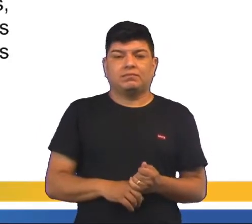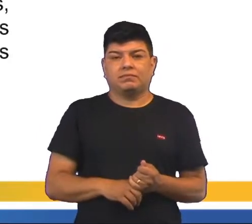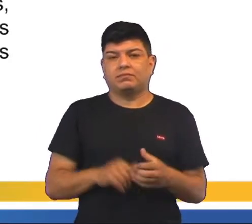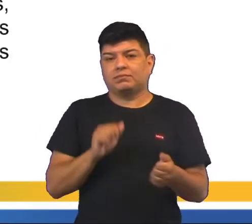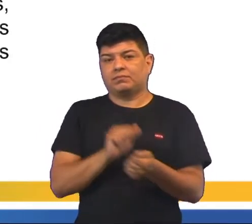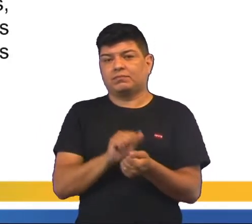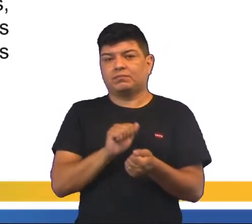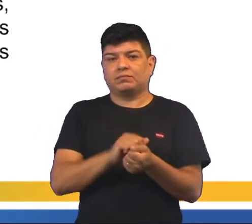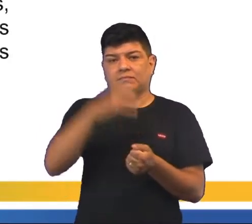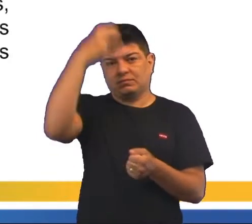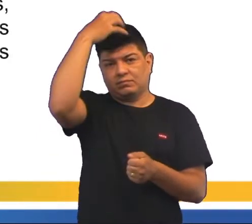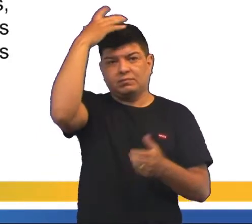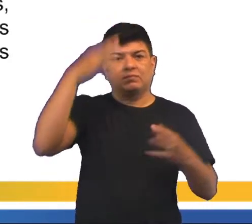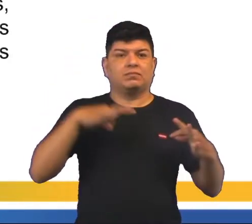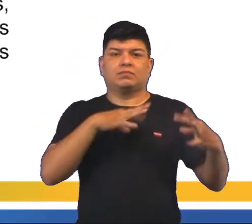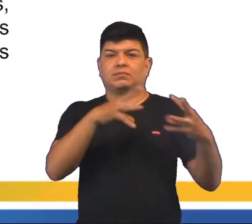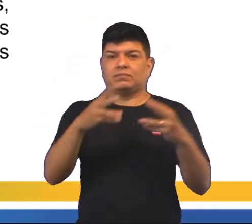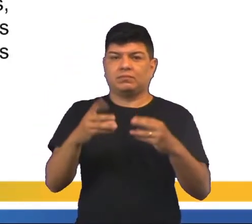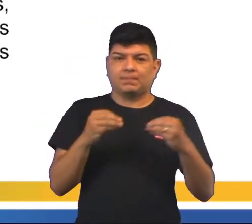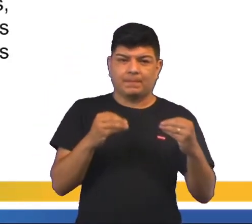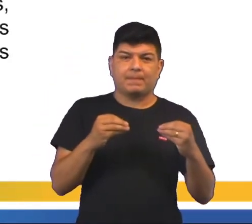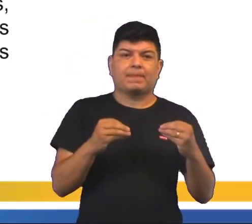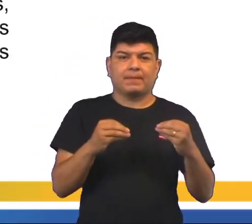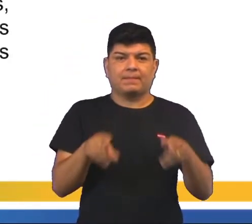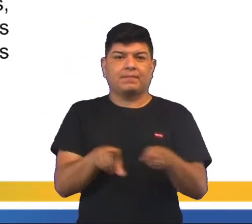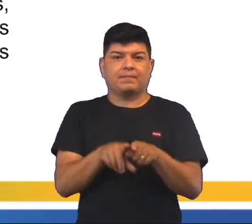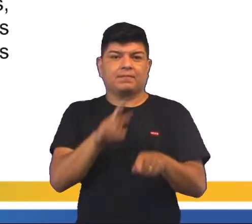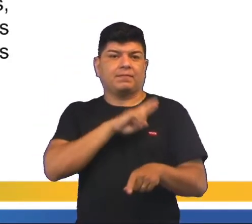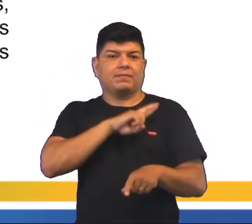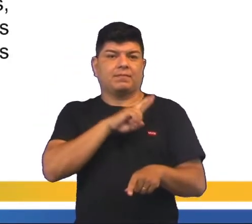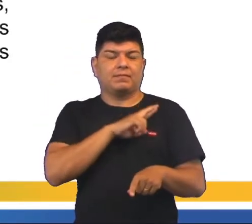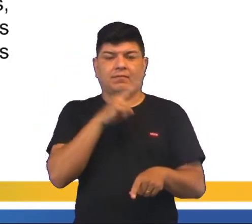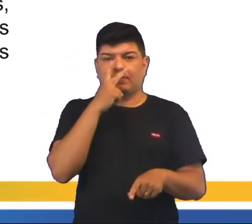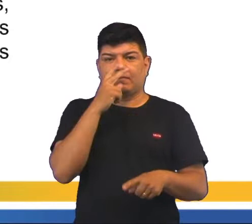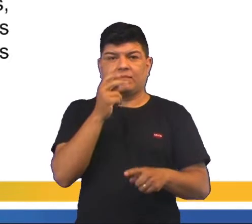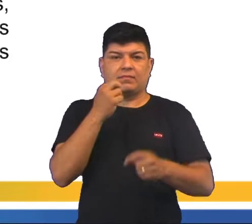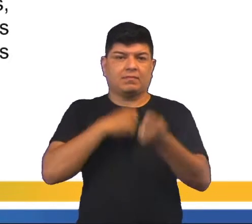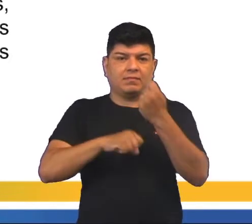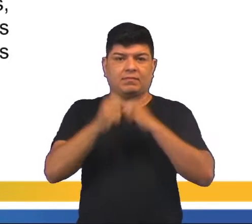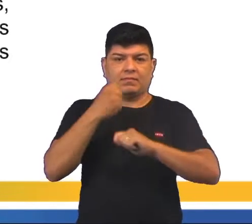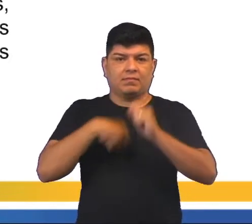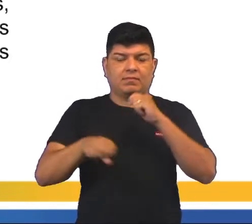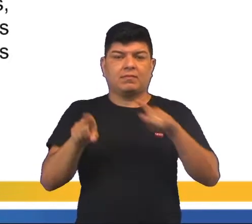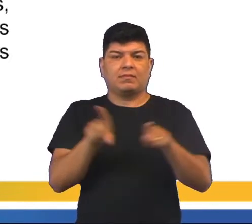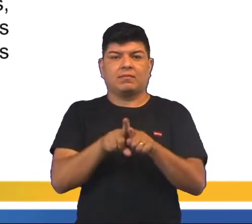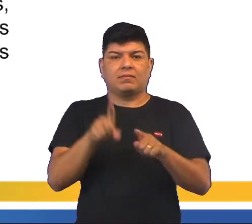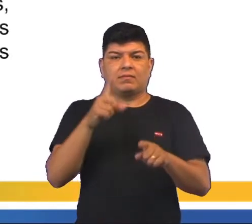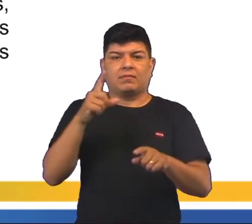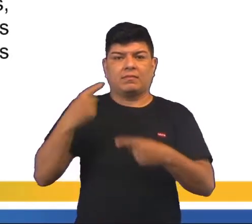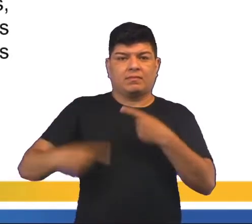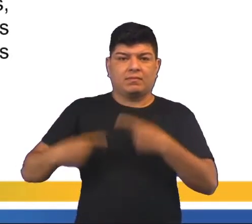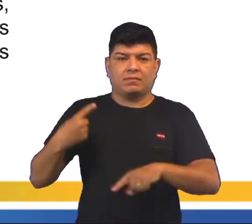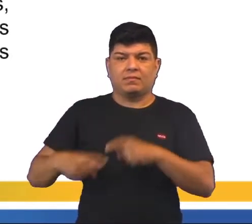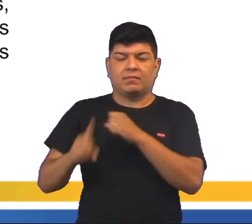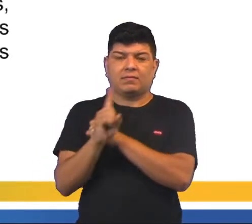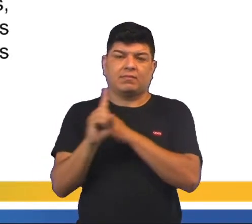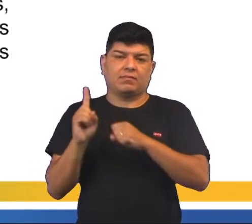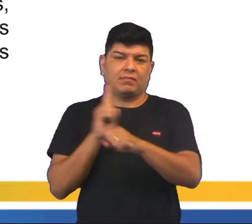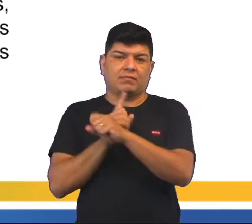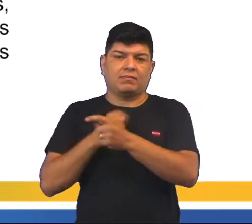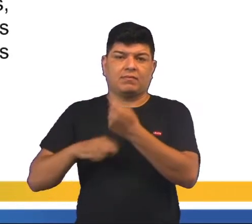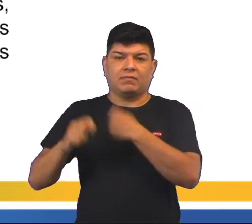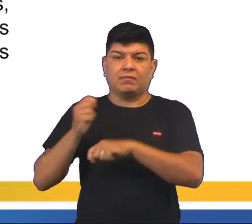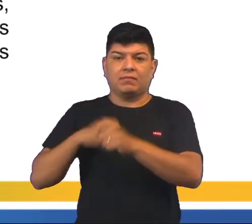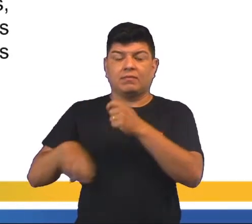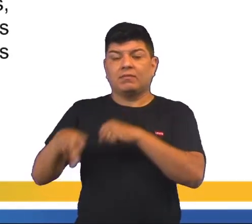Junto do rei surgiu todo um aparato burocrático responsável pela sua administração, em questões políticas, sociais, econômicas